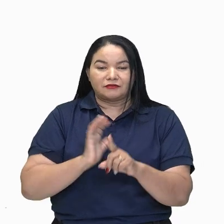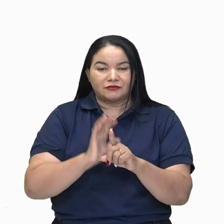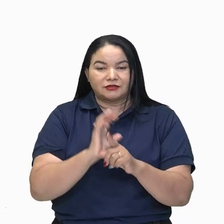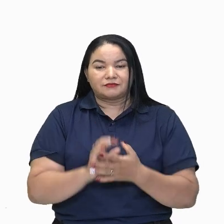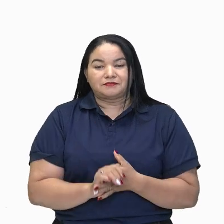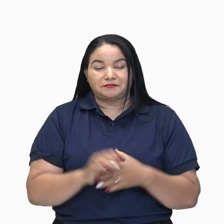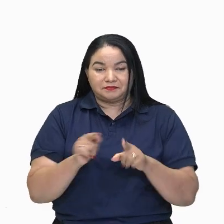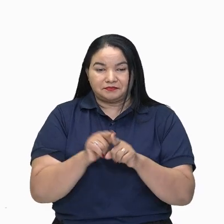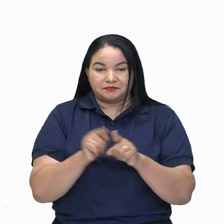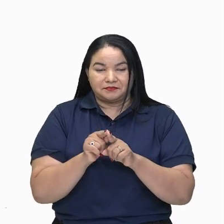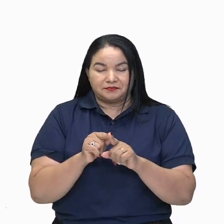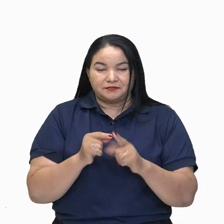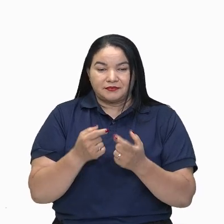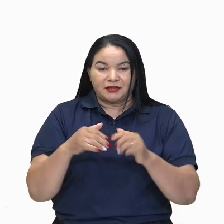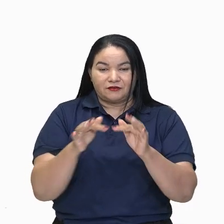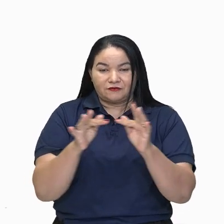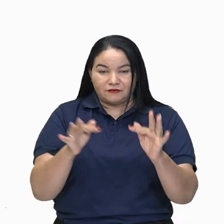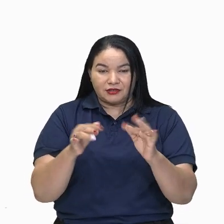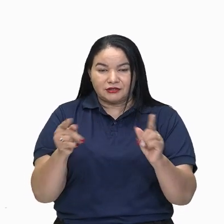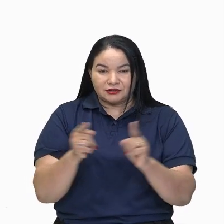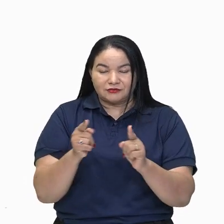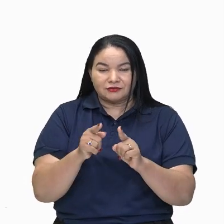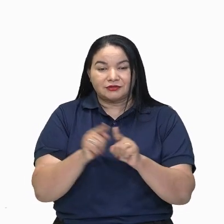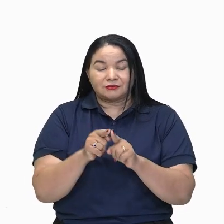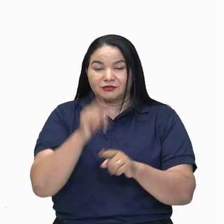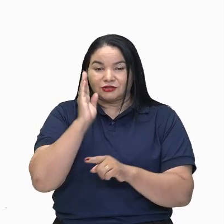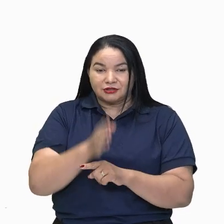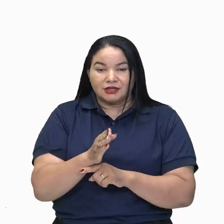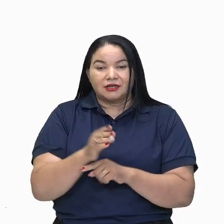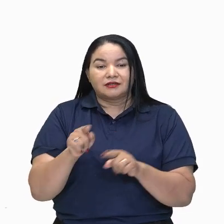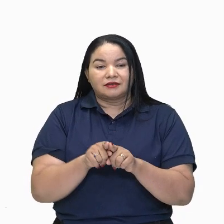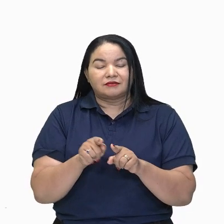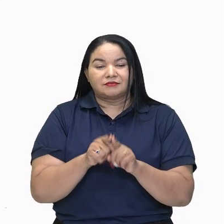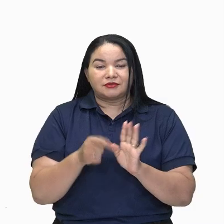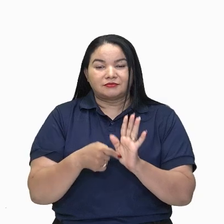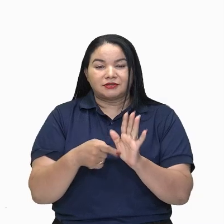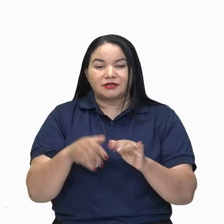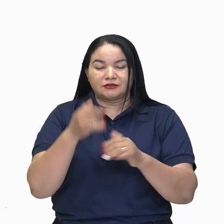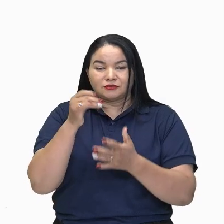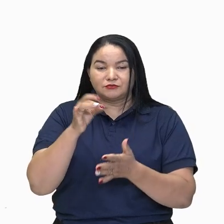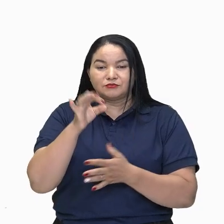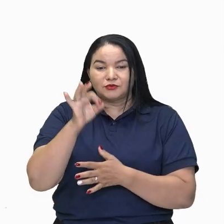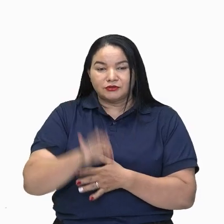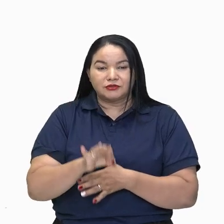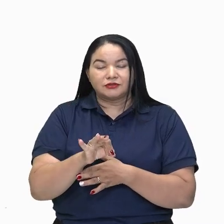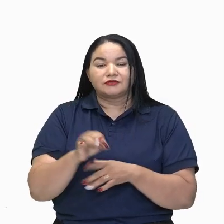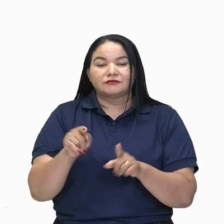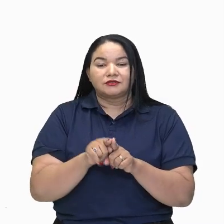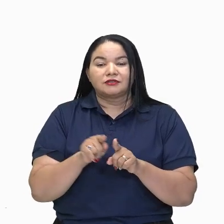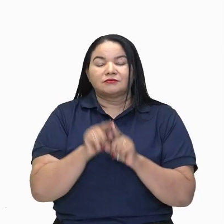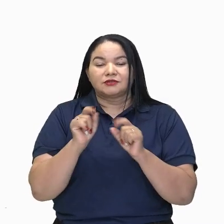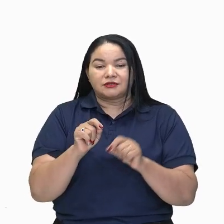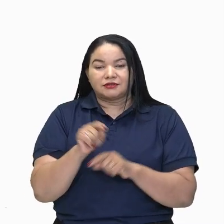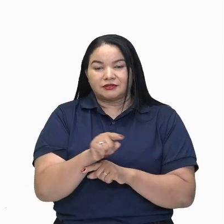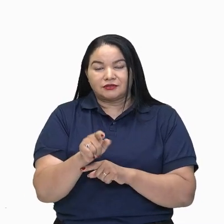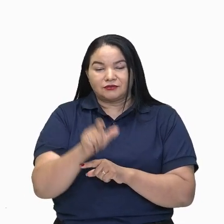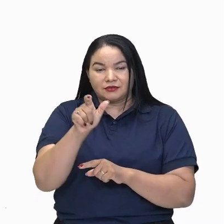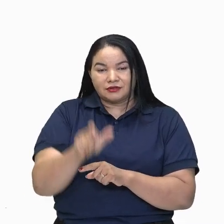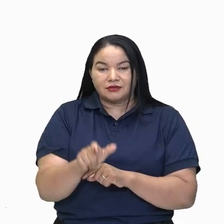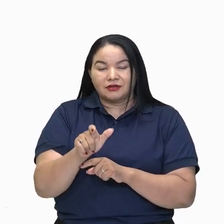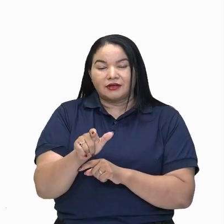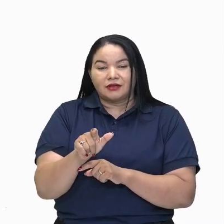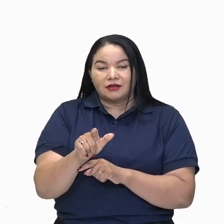curto, direto e transmite uma mensagem positiva do progresso e estabilidade, sugerindo que o candidato representa